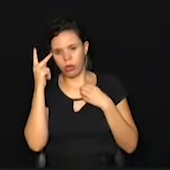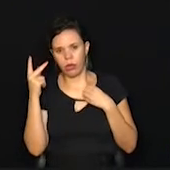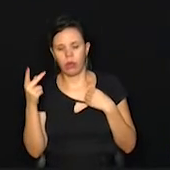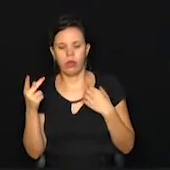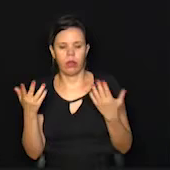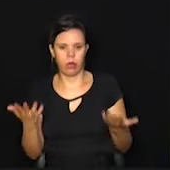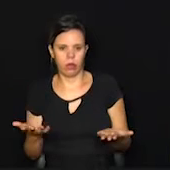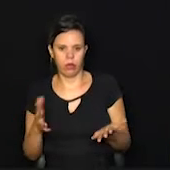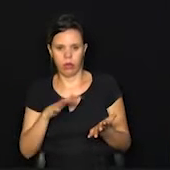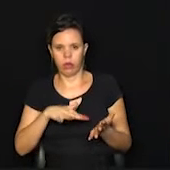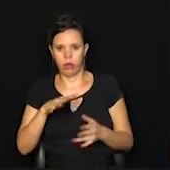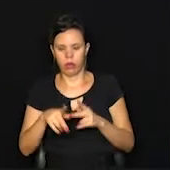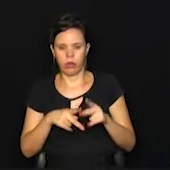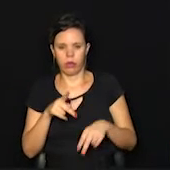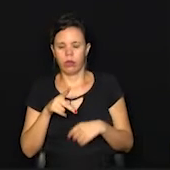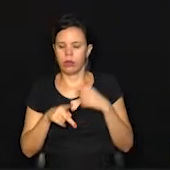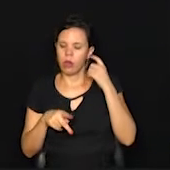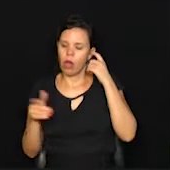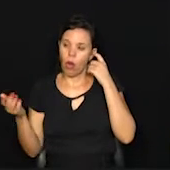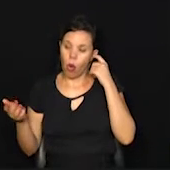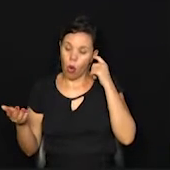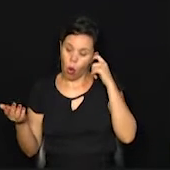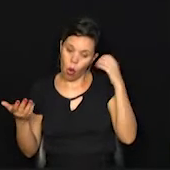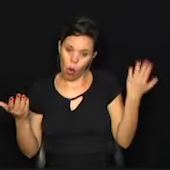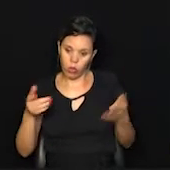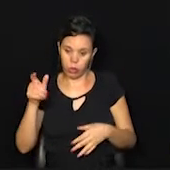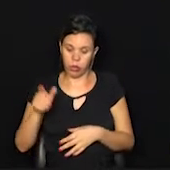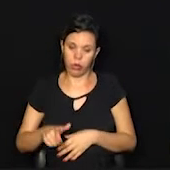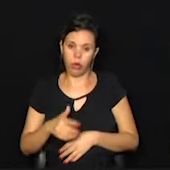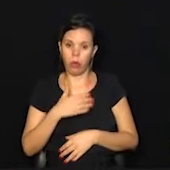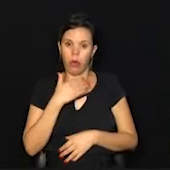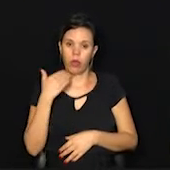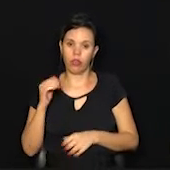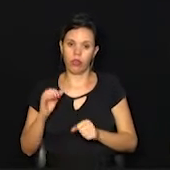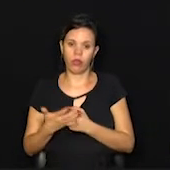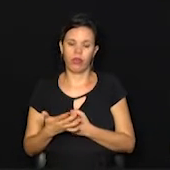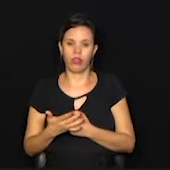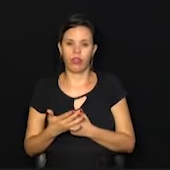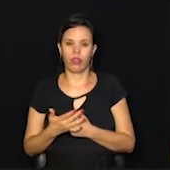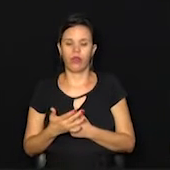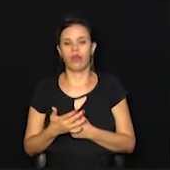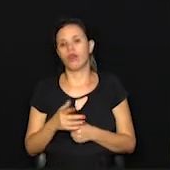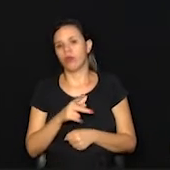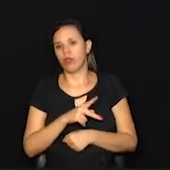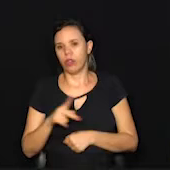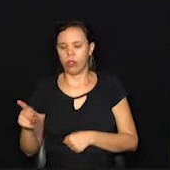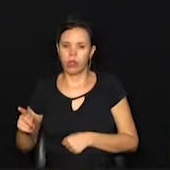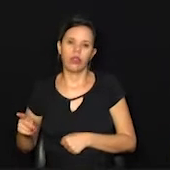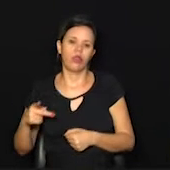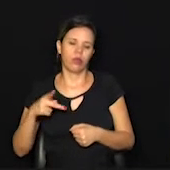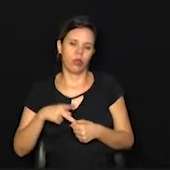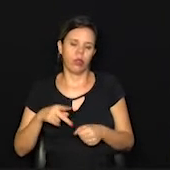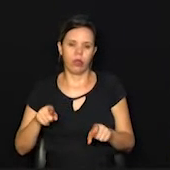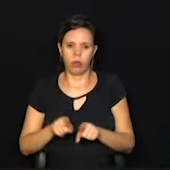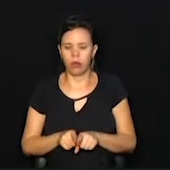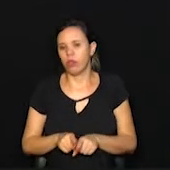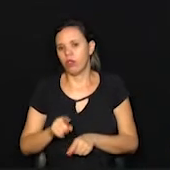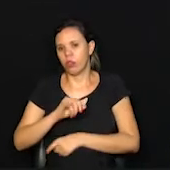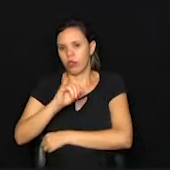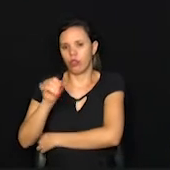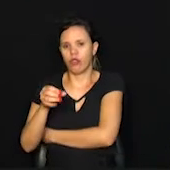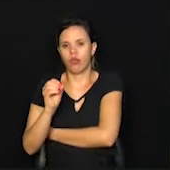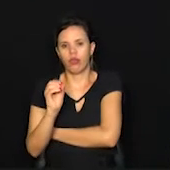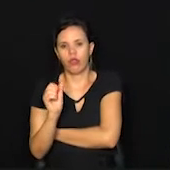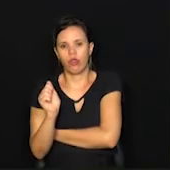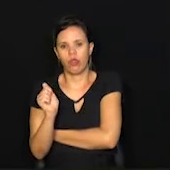covide ele foi presidente da Agência Nacional do petróleo nos governos Lula e Dilma e do Joaquim Celso de Lima